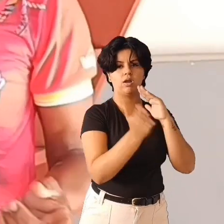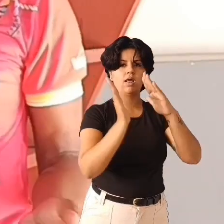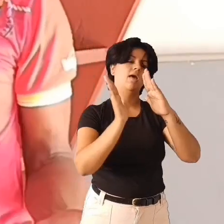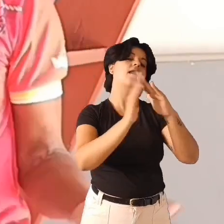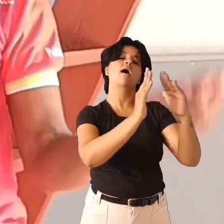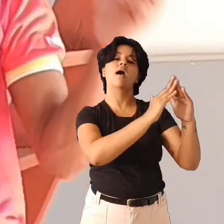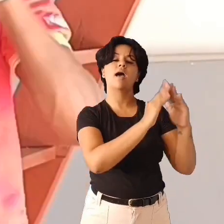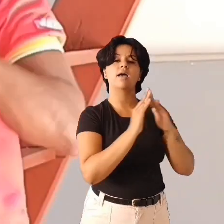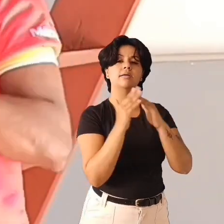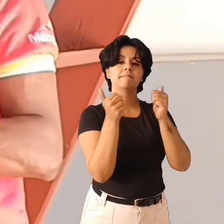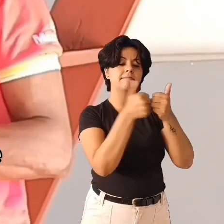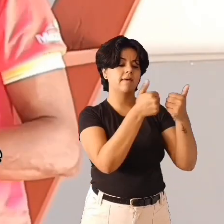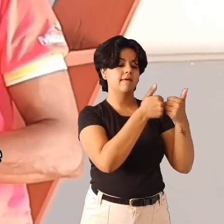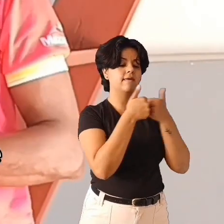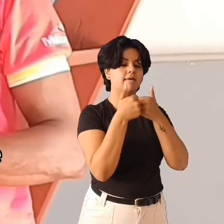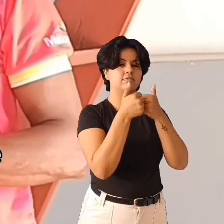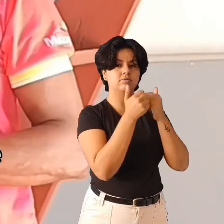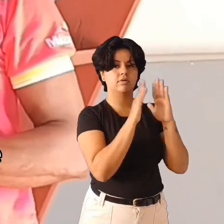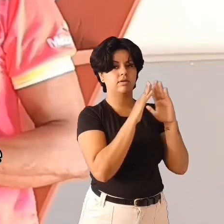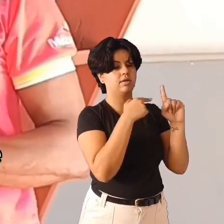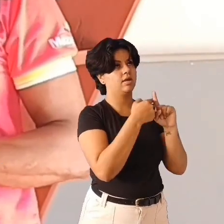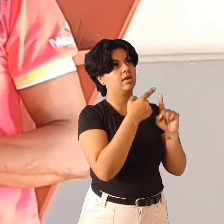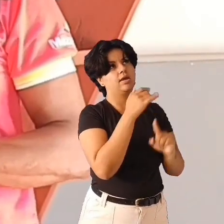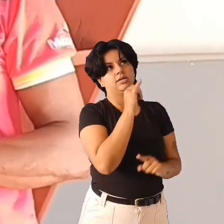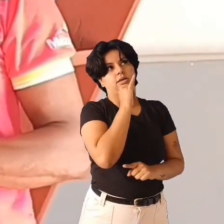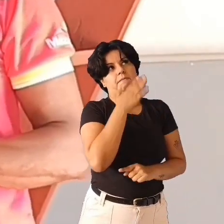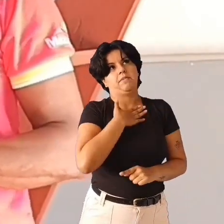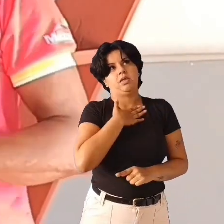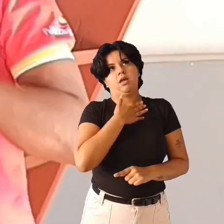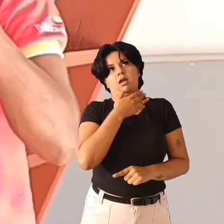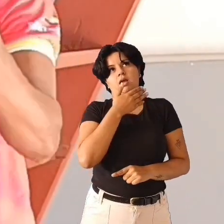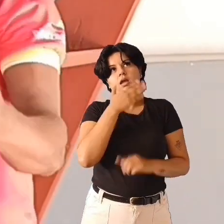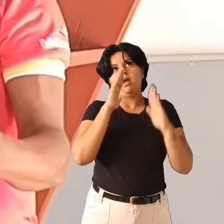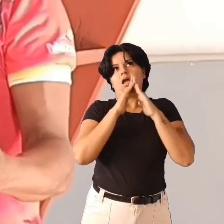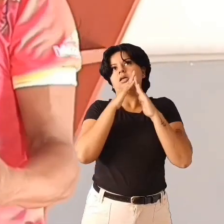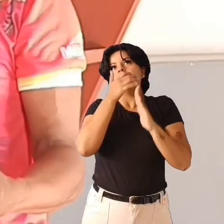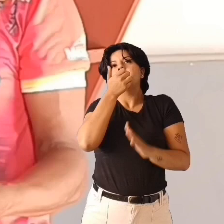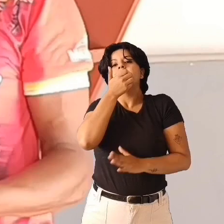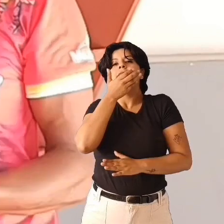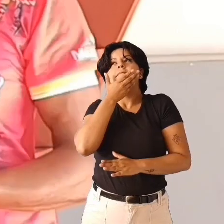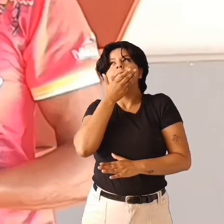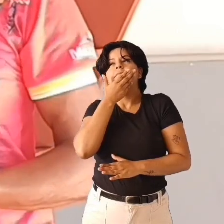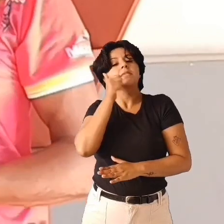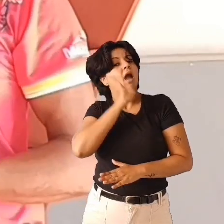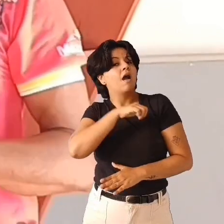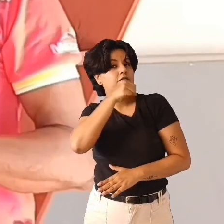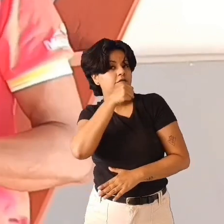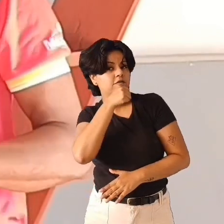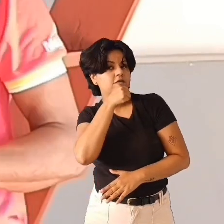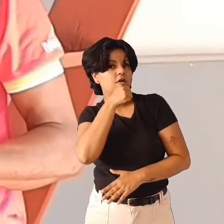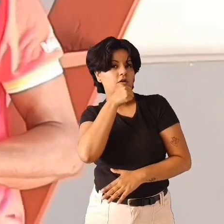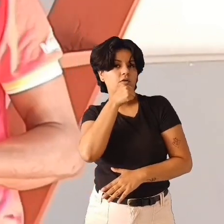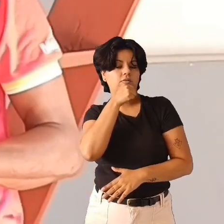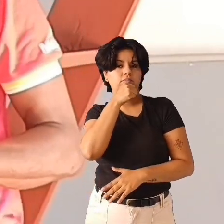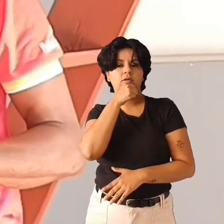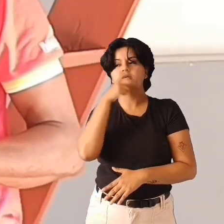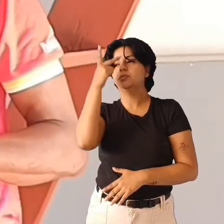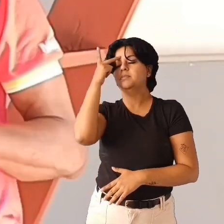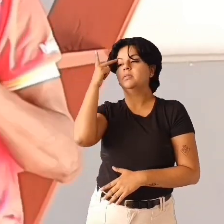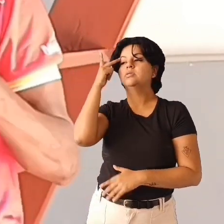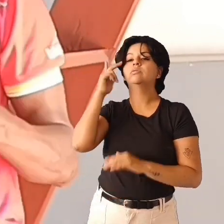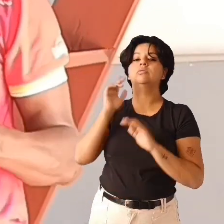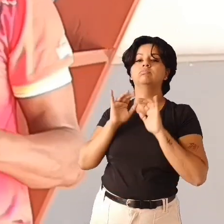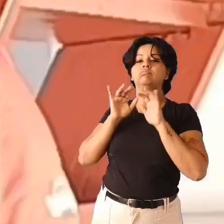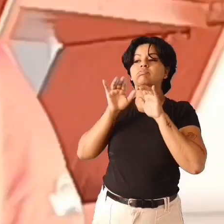eram realizadas nas casas grandes que tinha aqui na comunidade. Por exemplo, a casa da minha avó era muito grande. Então, geralmente, quando eles